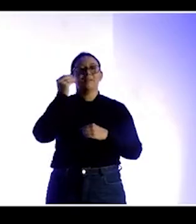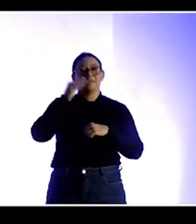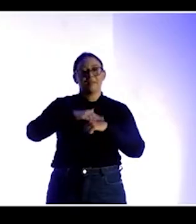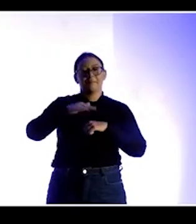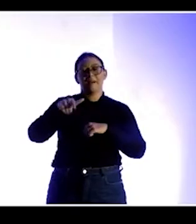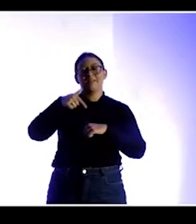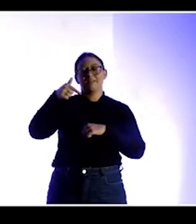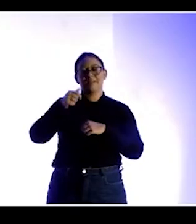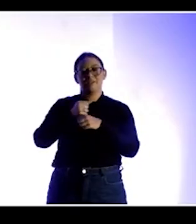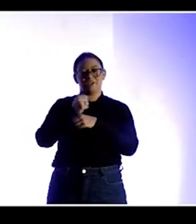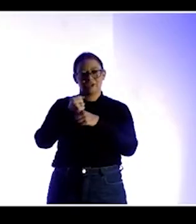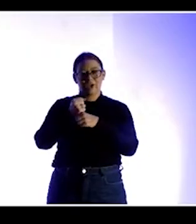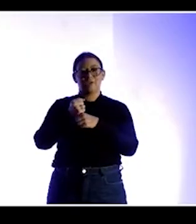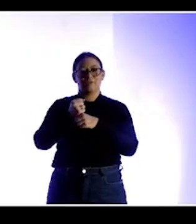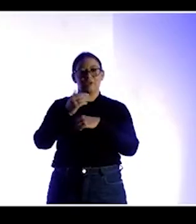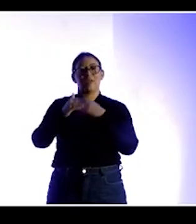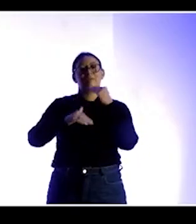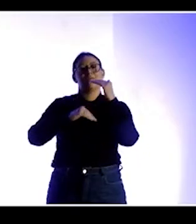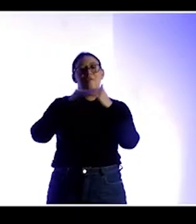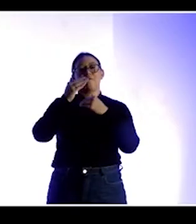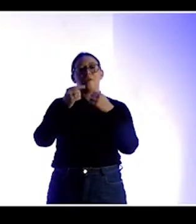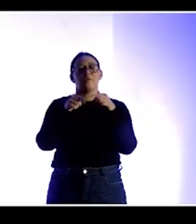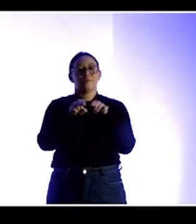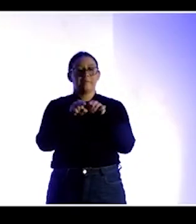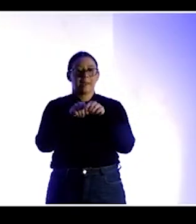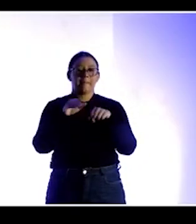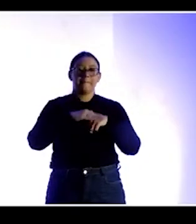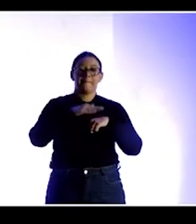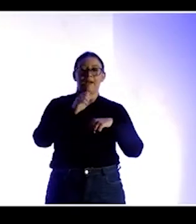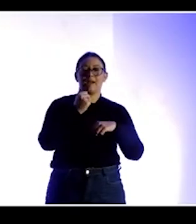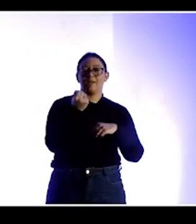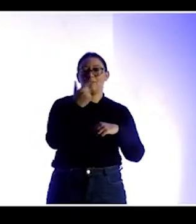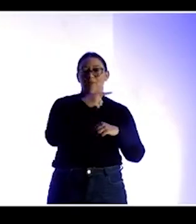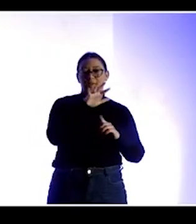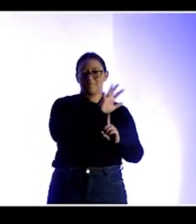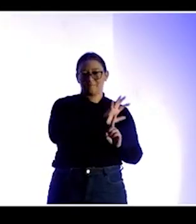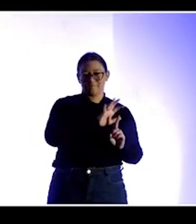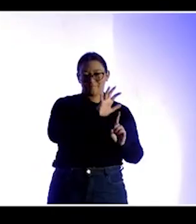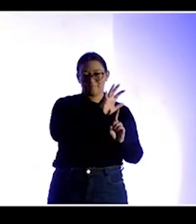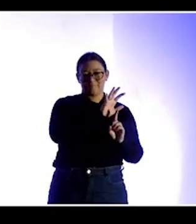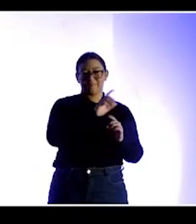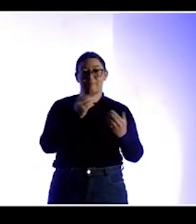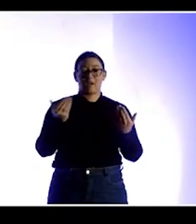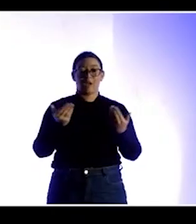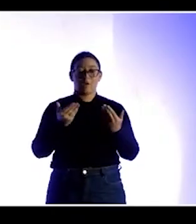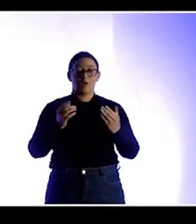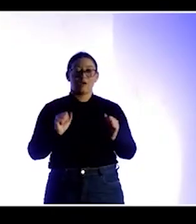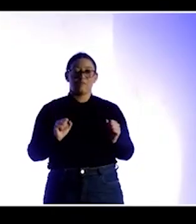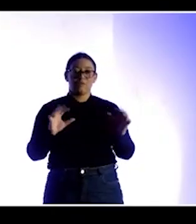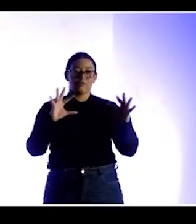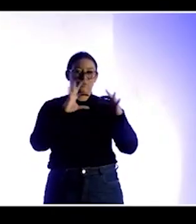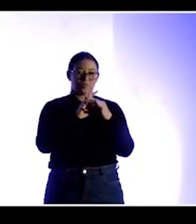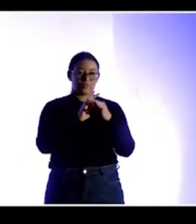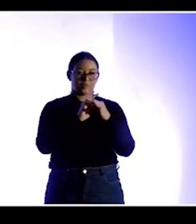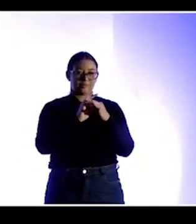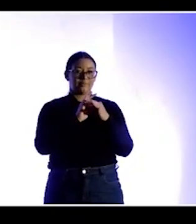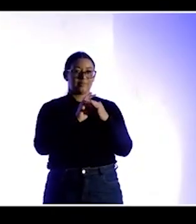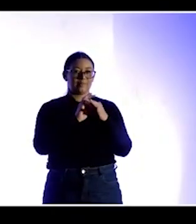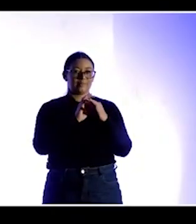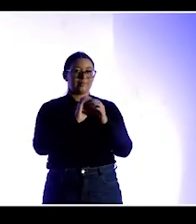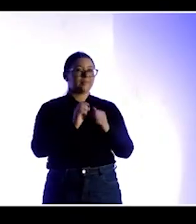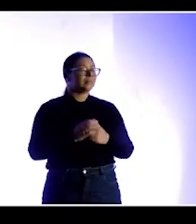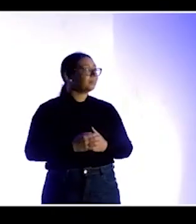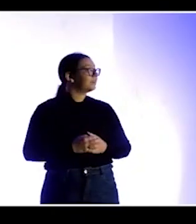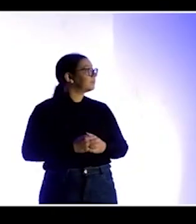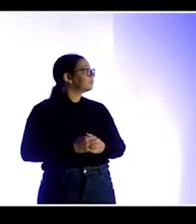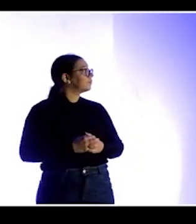solar vem crescendo ano a ano, mais do que a energia eólica. Agora eu vou juntar todas as outras fontes,